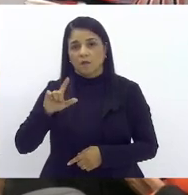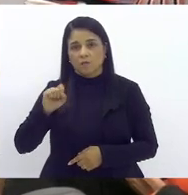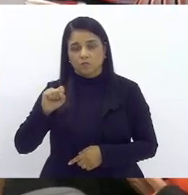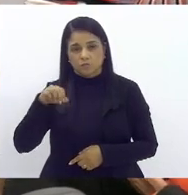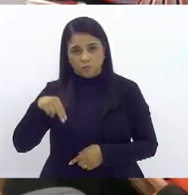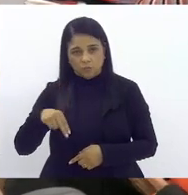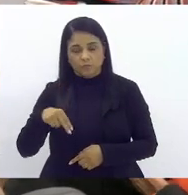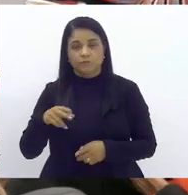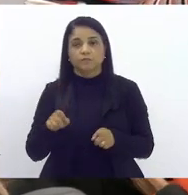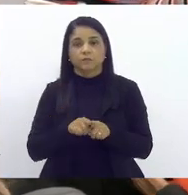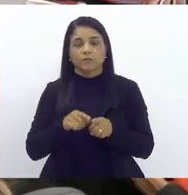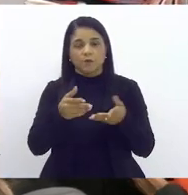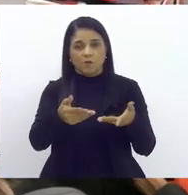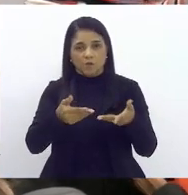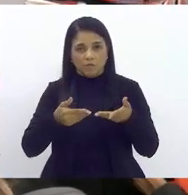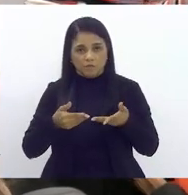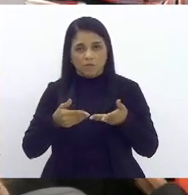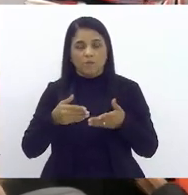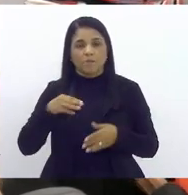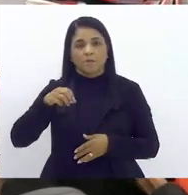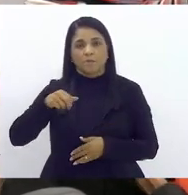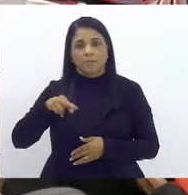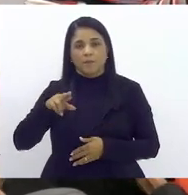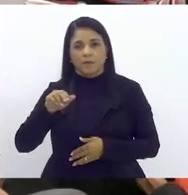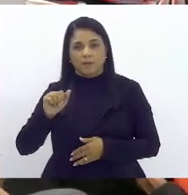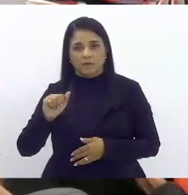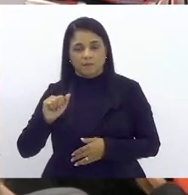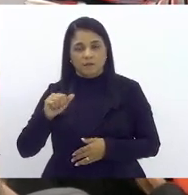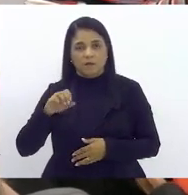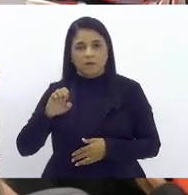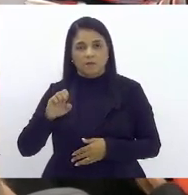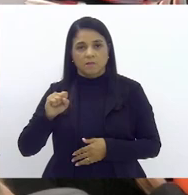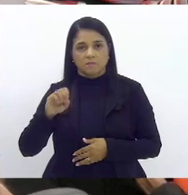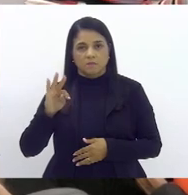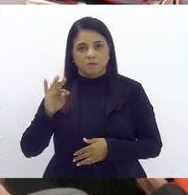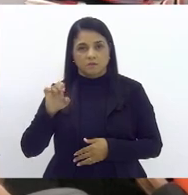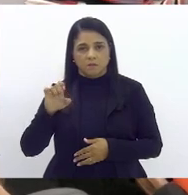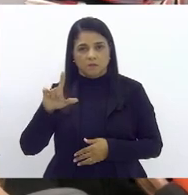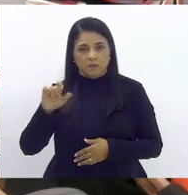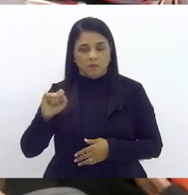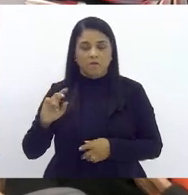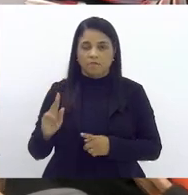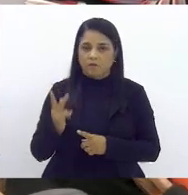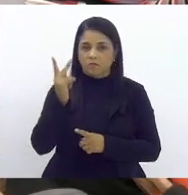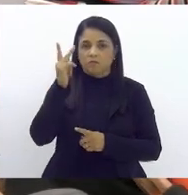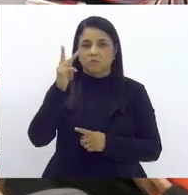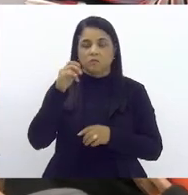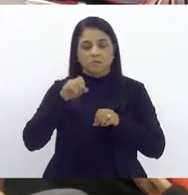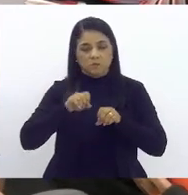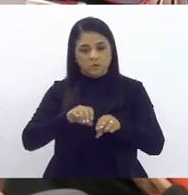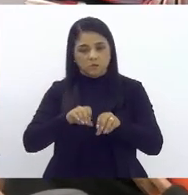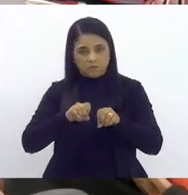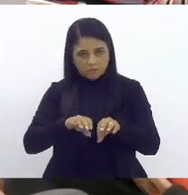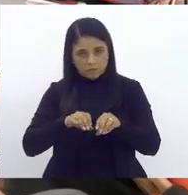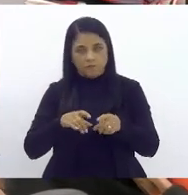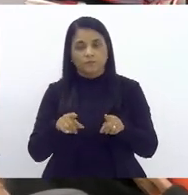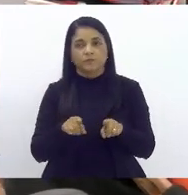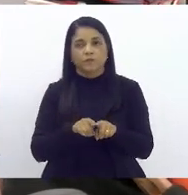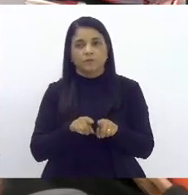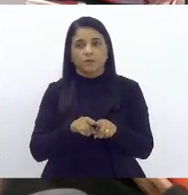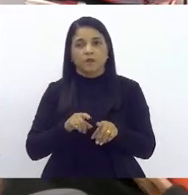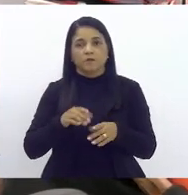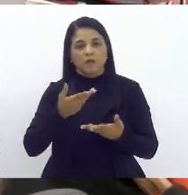Também quero convidar a Maria Estela Reis, coordenadora-geral de valorização dos profissionais da educação,